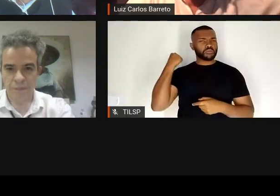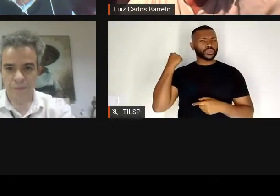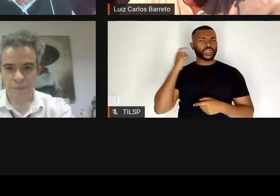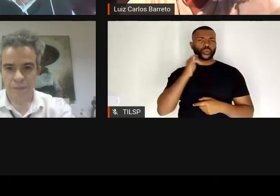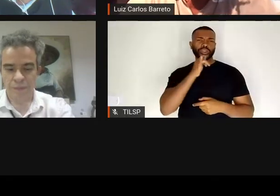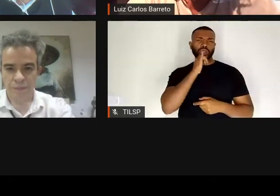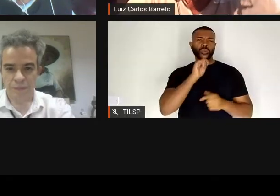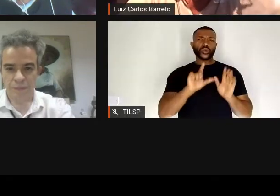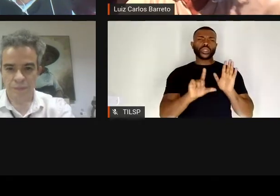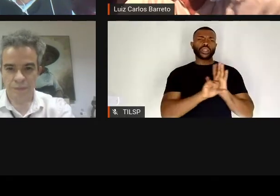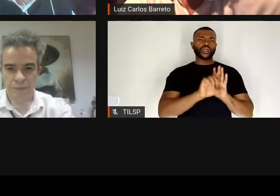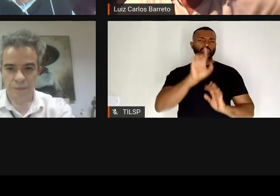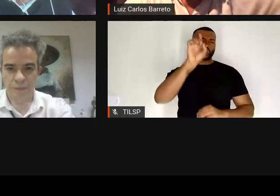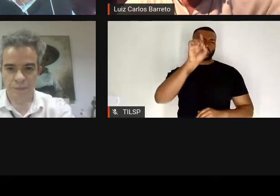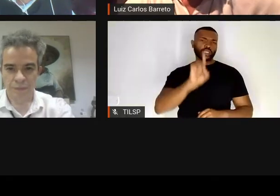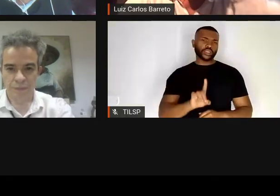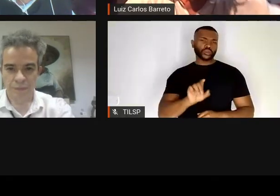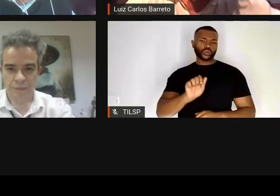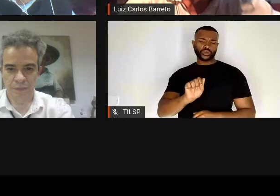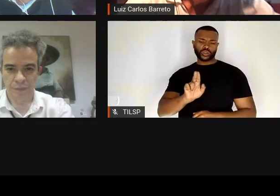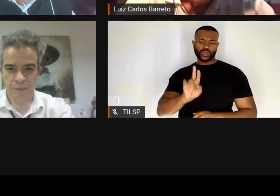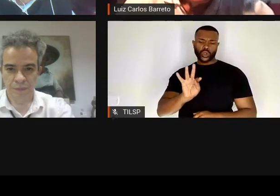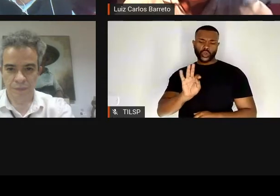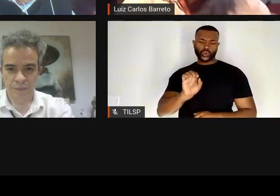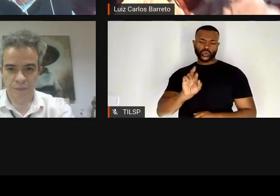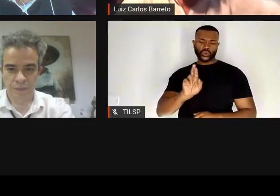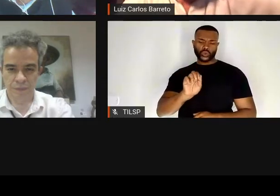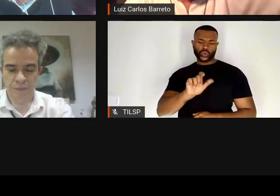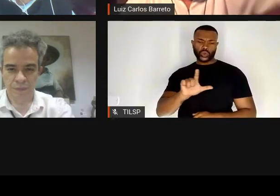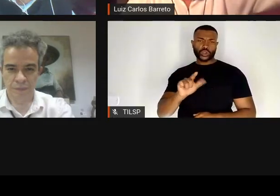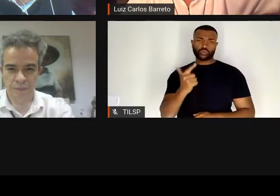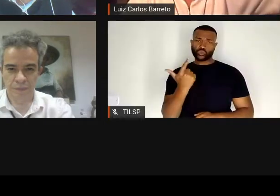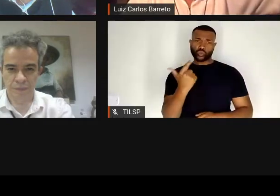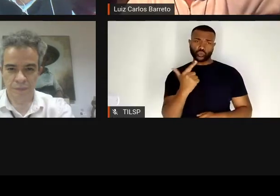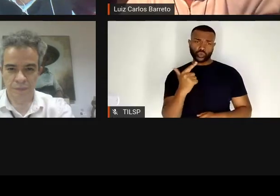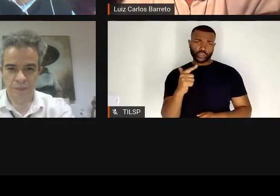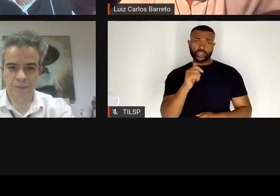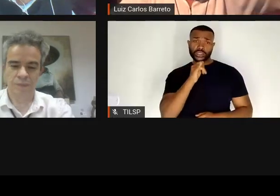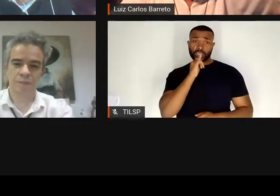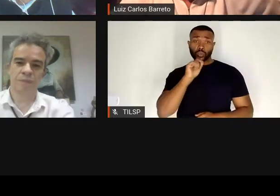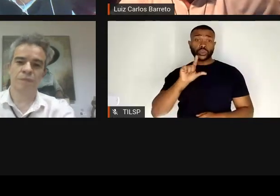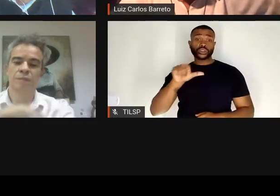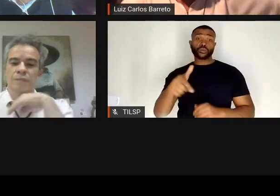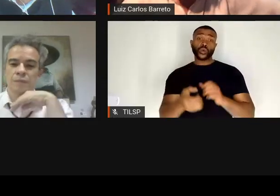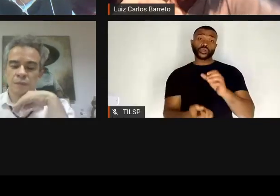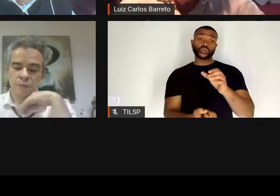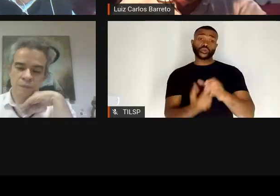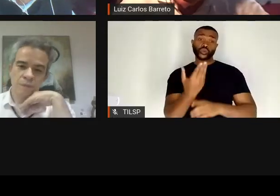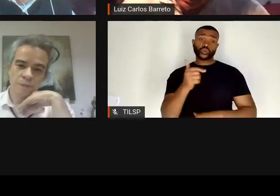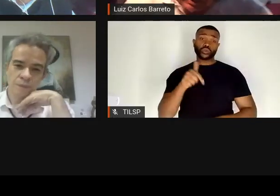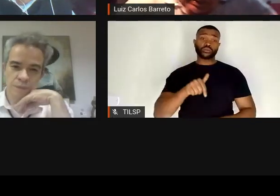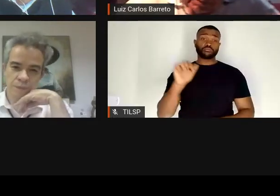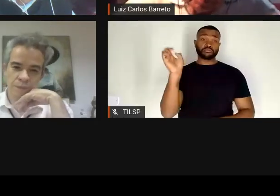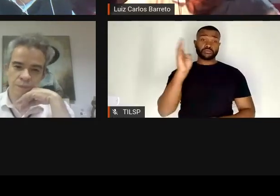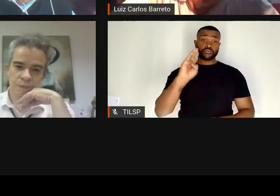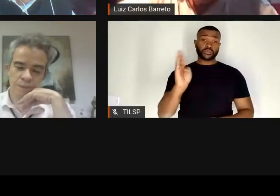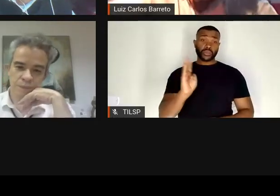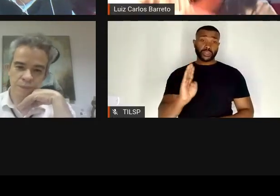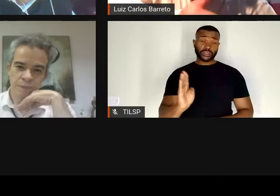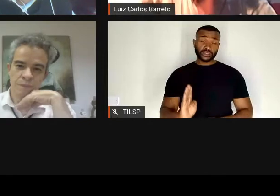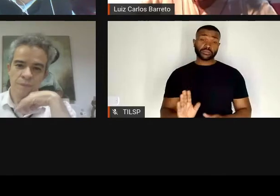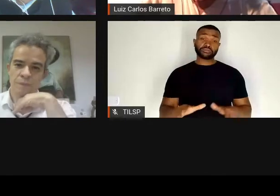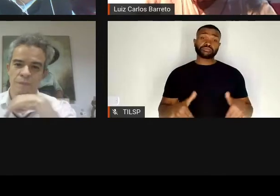do direito autoral para o fotógrafo, né? Só surgiu depois, aqui no Brasil. Então,